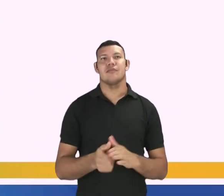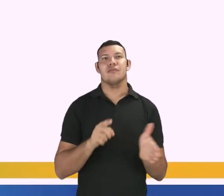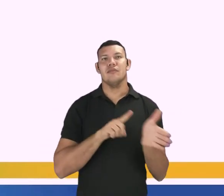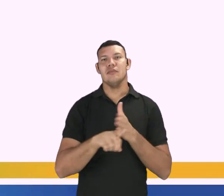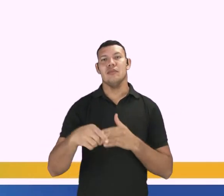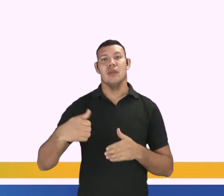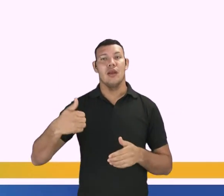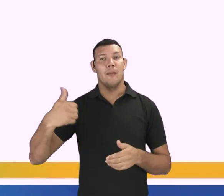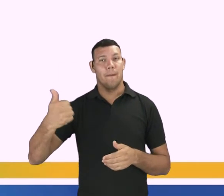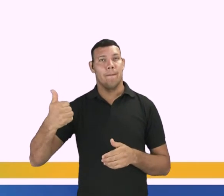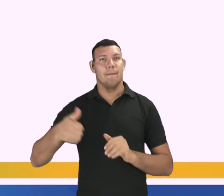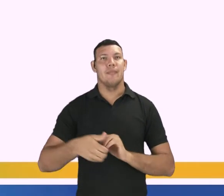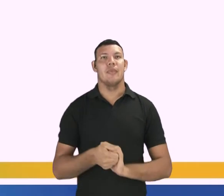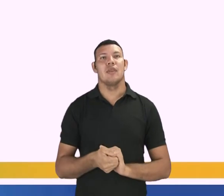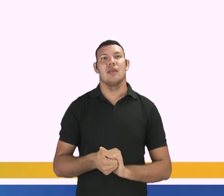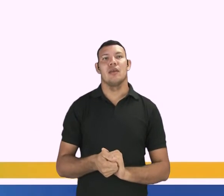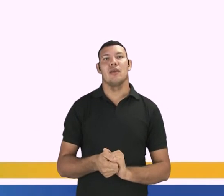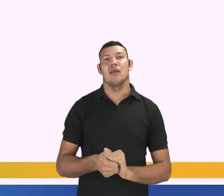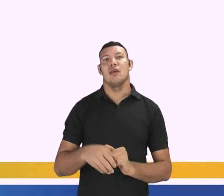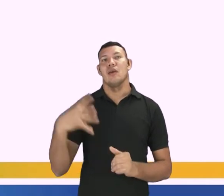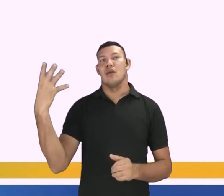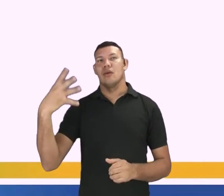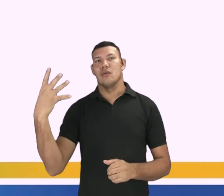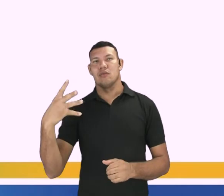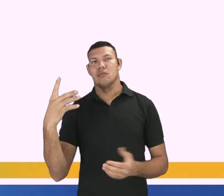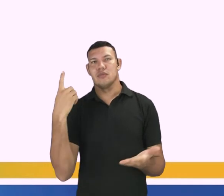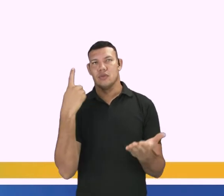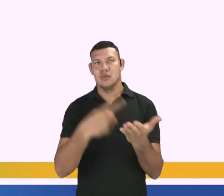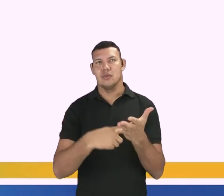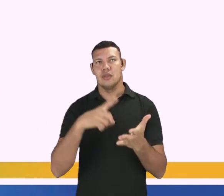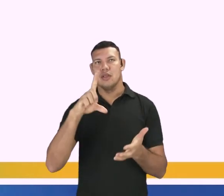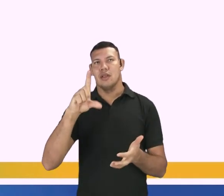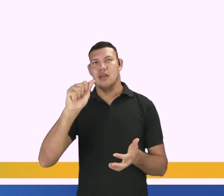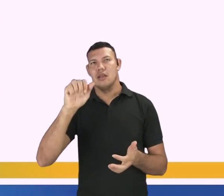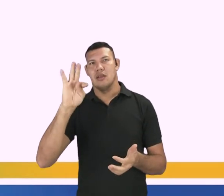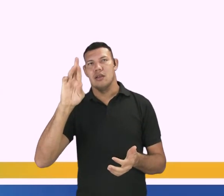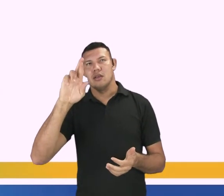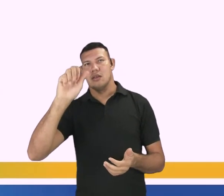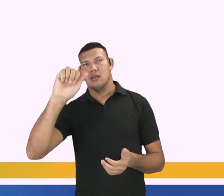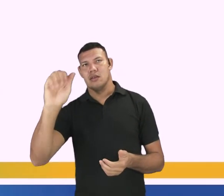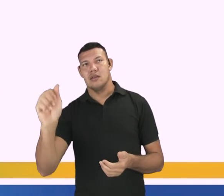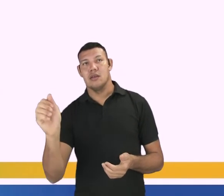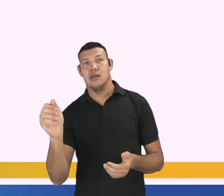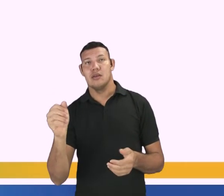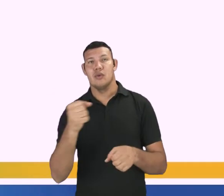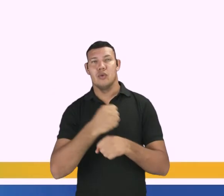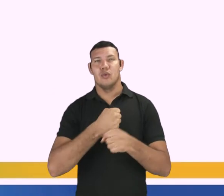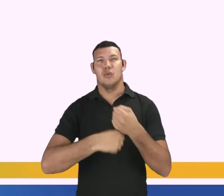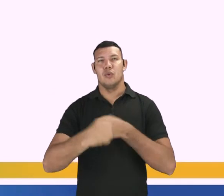de Latrão, em 215, decretou medidas contra os senhores seculares caso